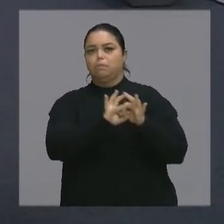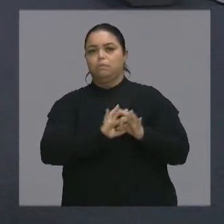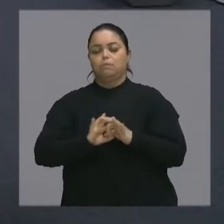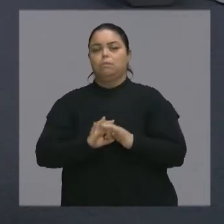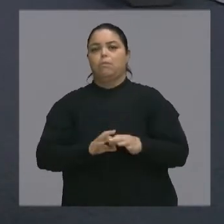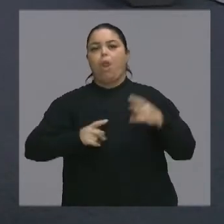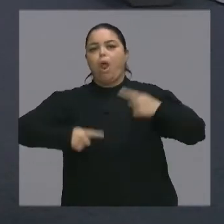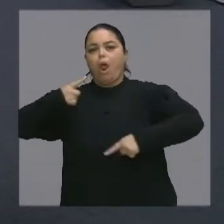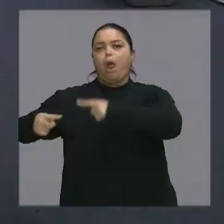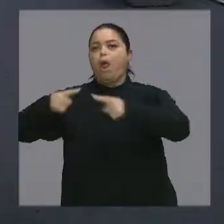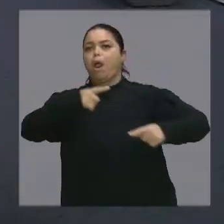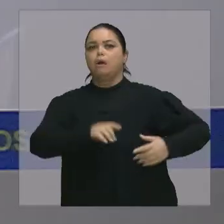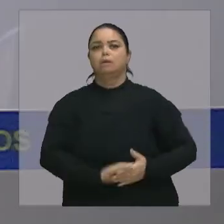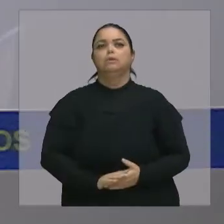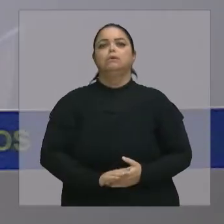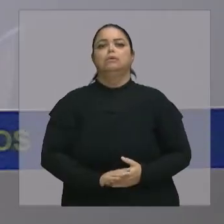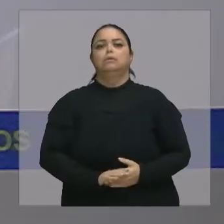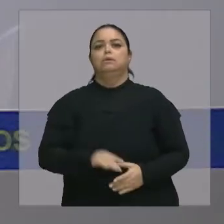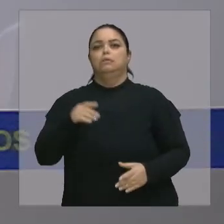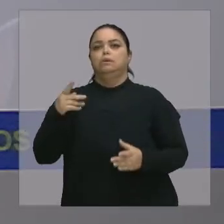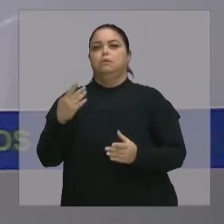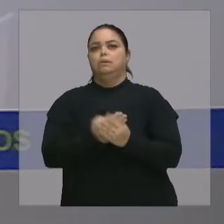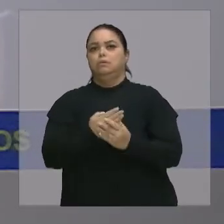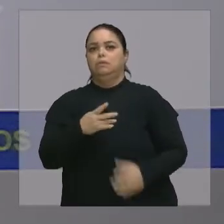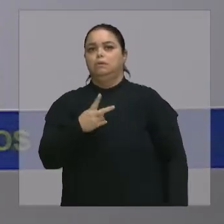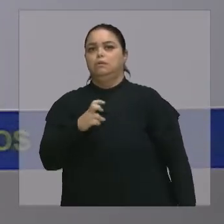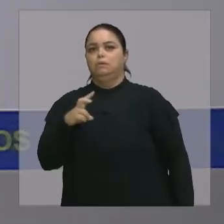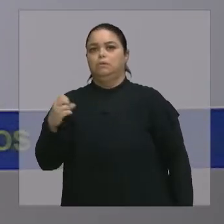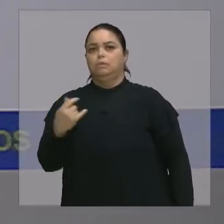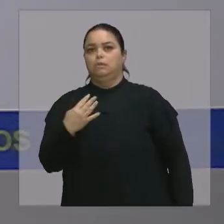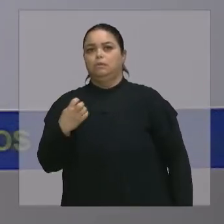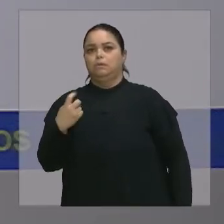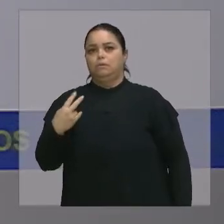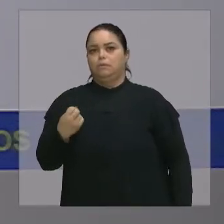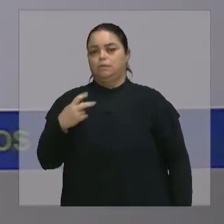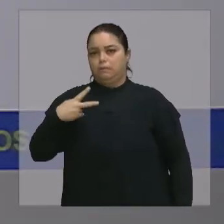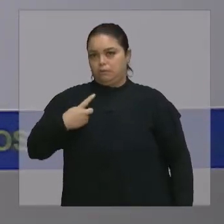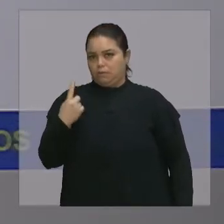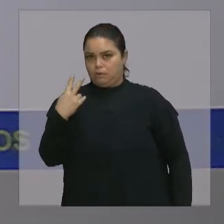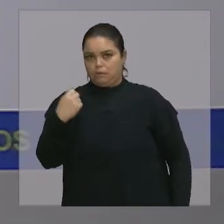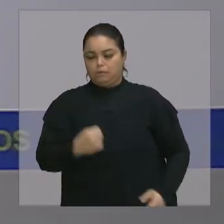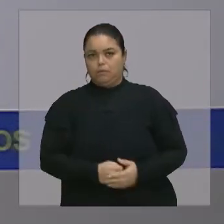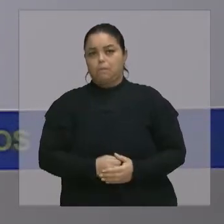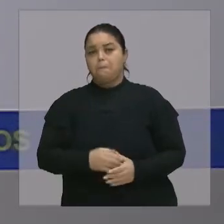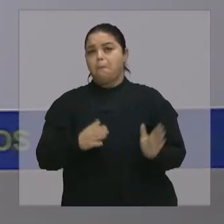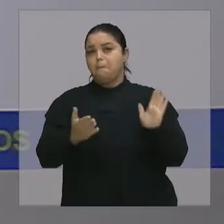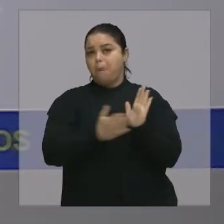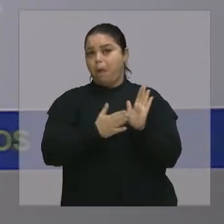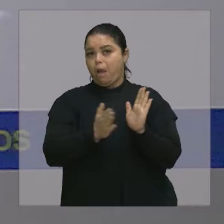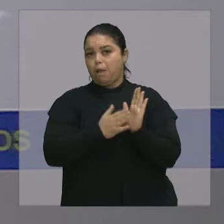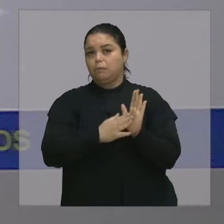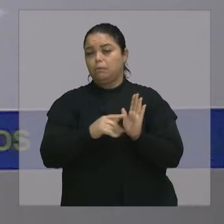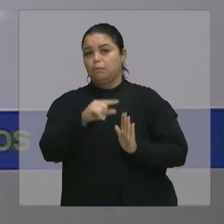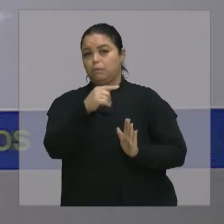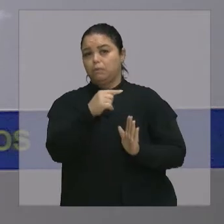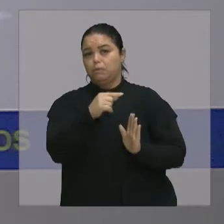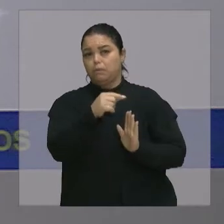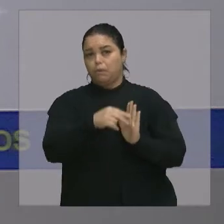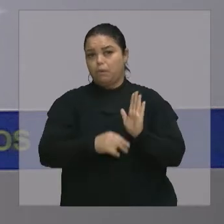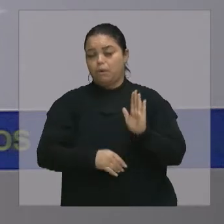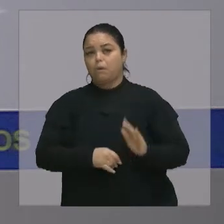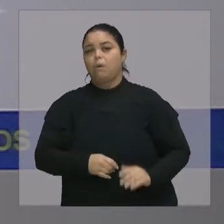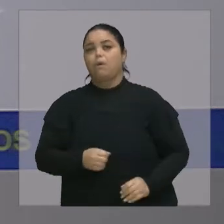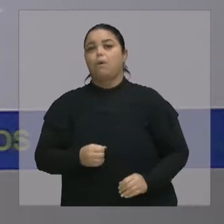Em discussão, o processo 5826/2021. Proposta de emenda à Lei